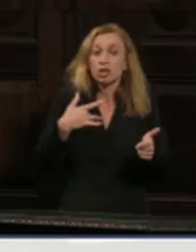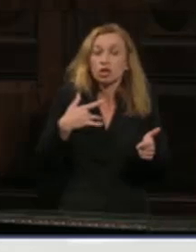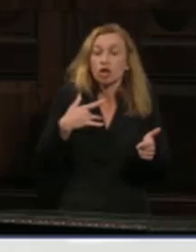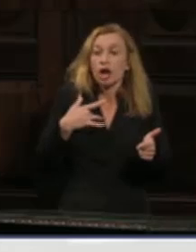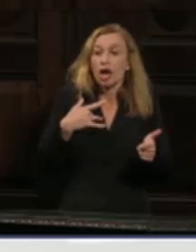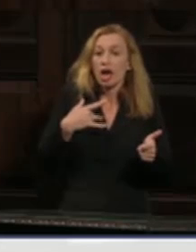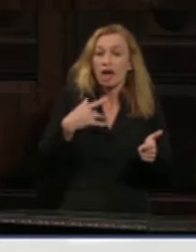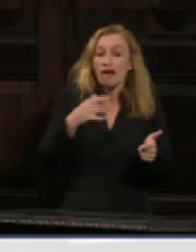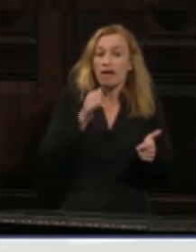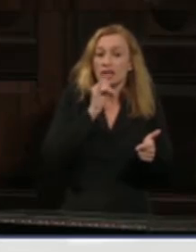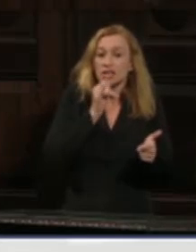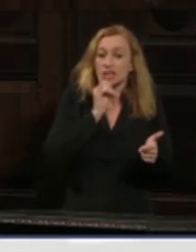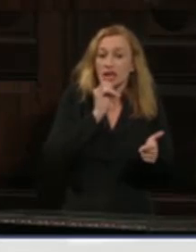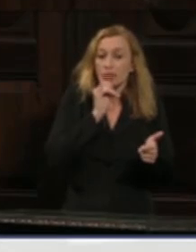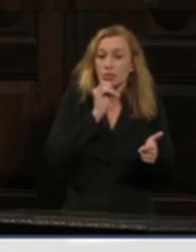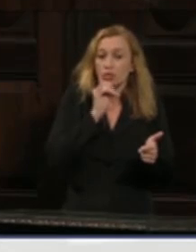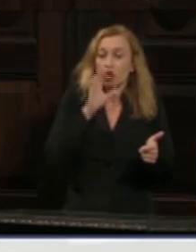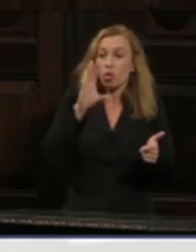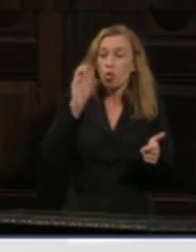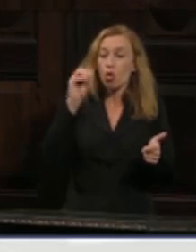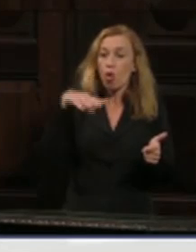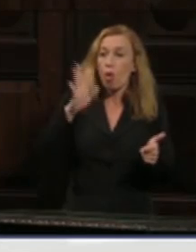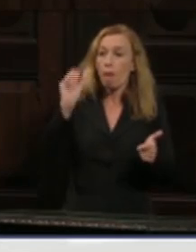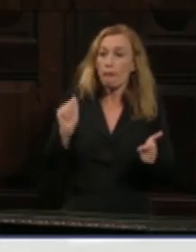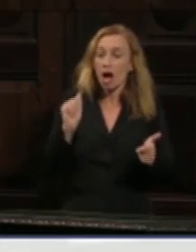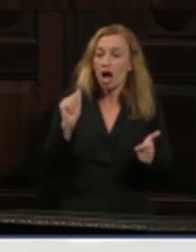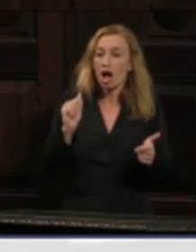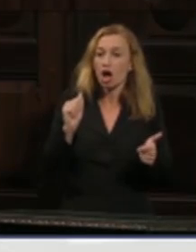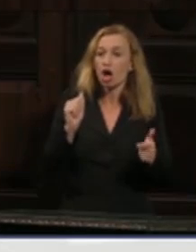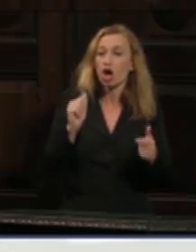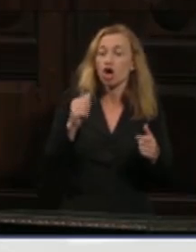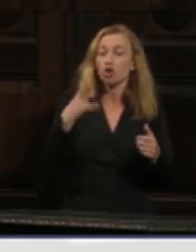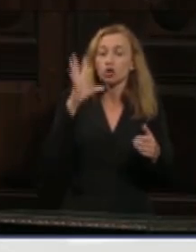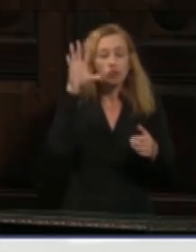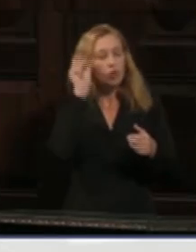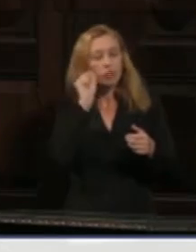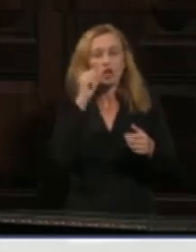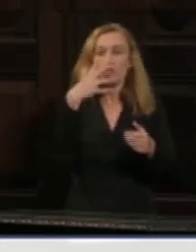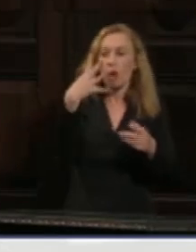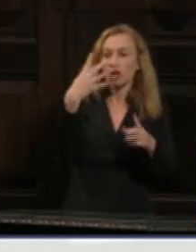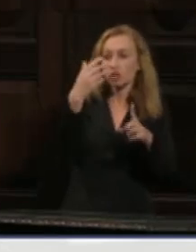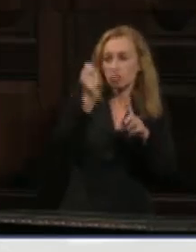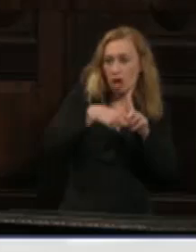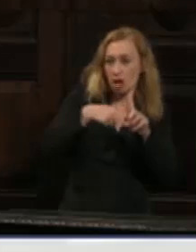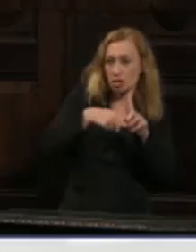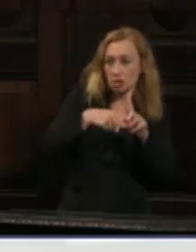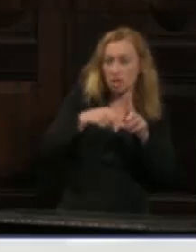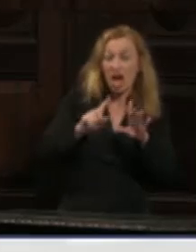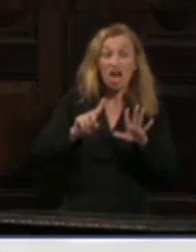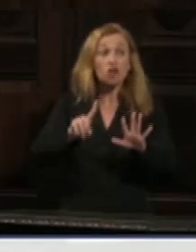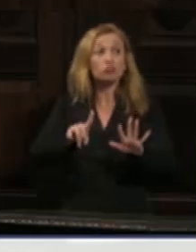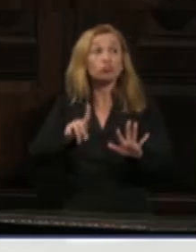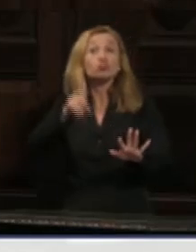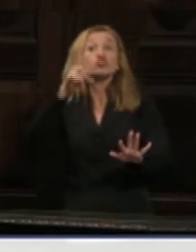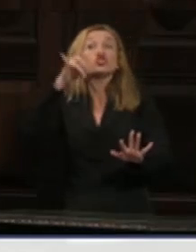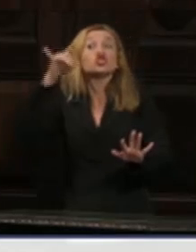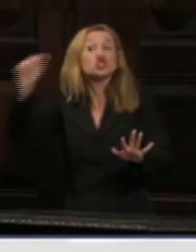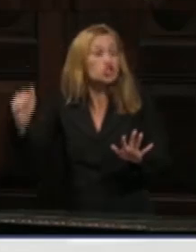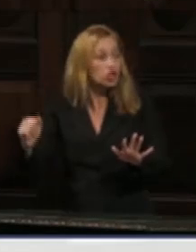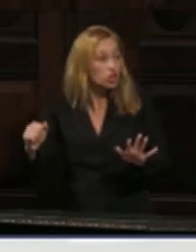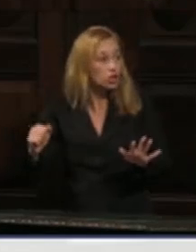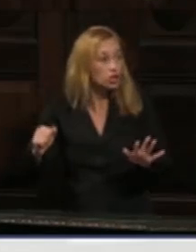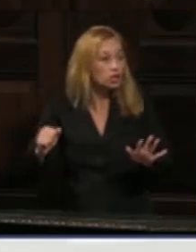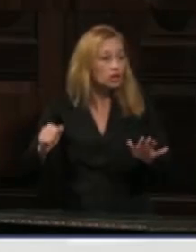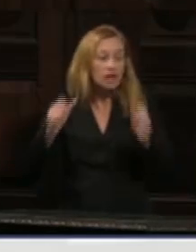4 meses. Aí, um belo dia, ou por milagre de Deus, ou pelo avanço da ciência,